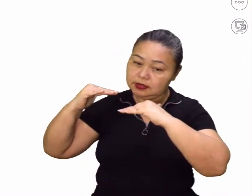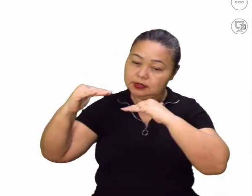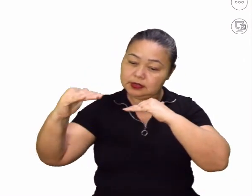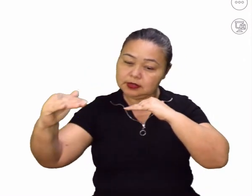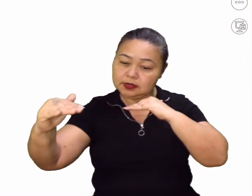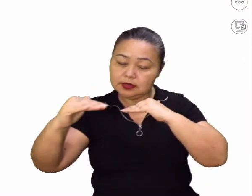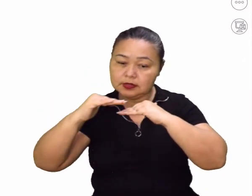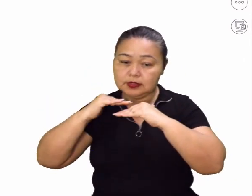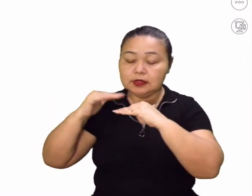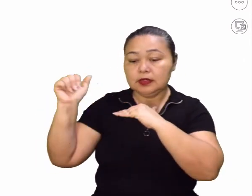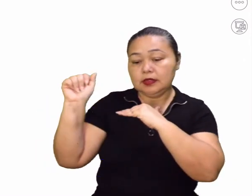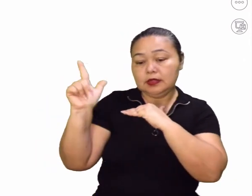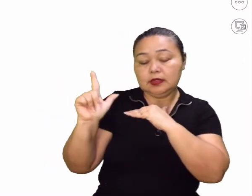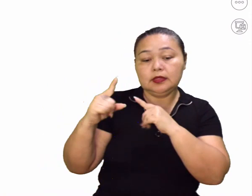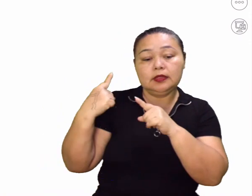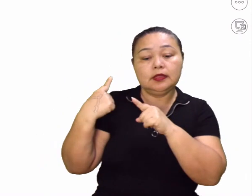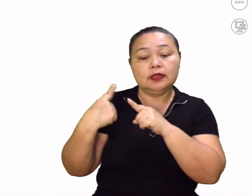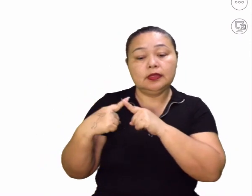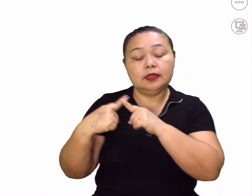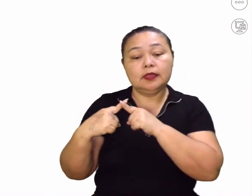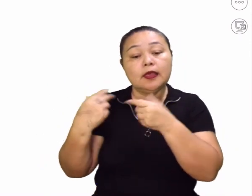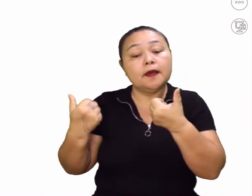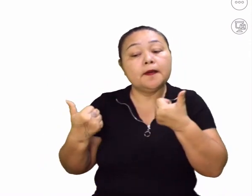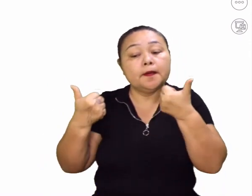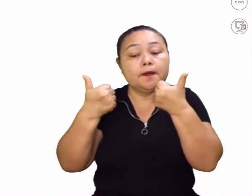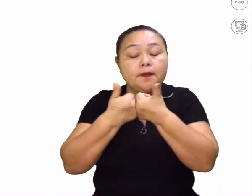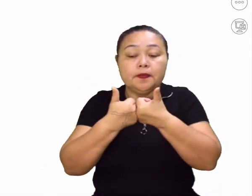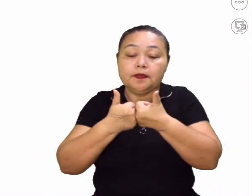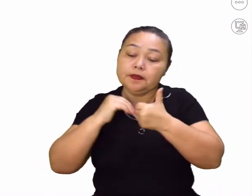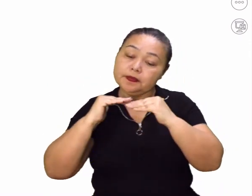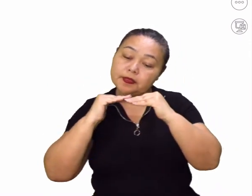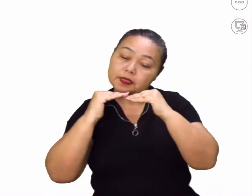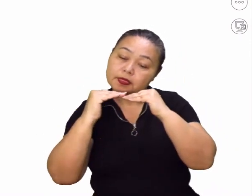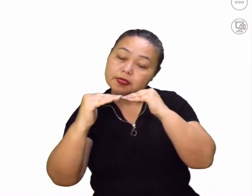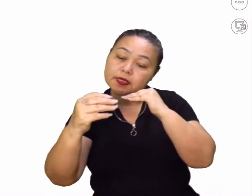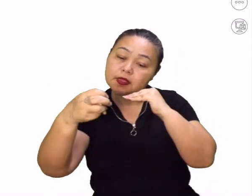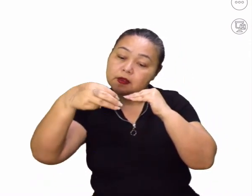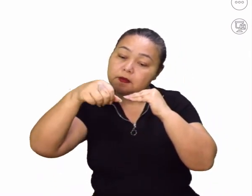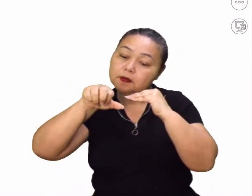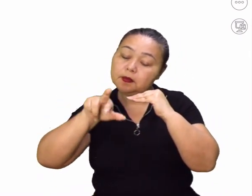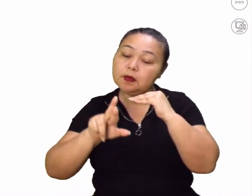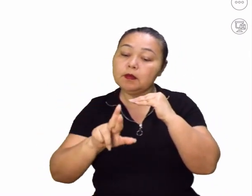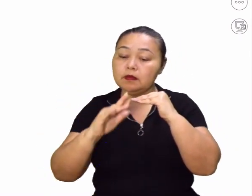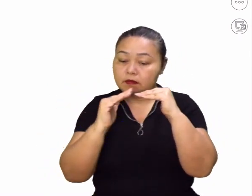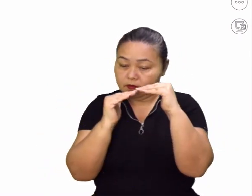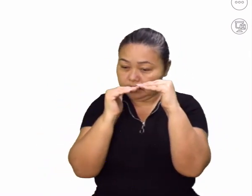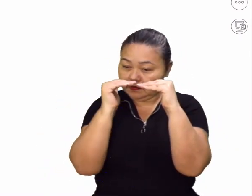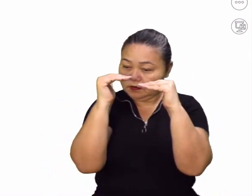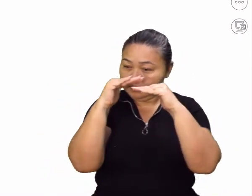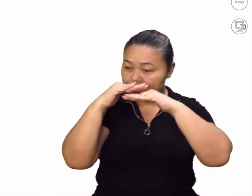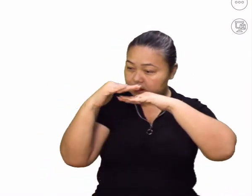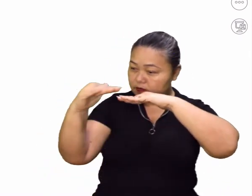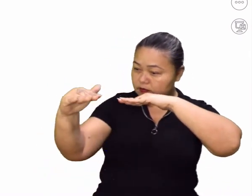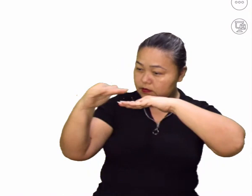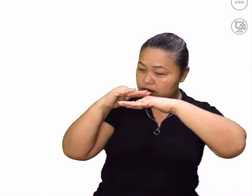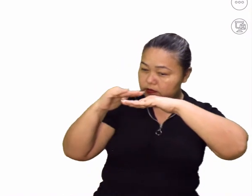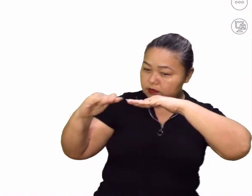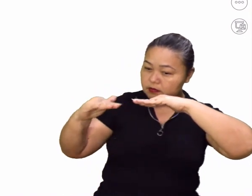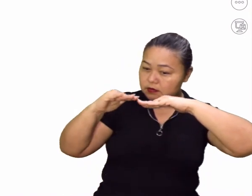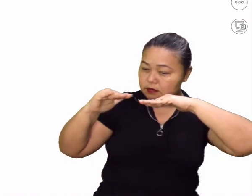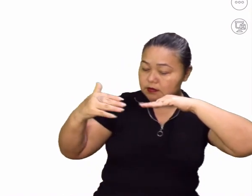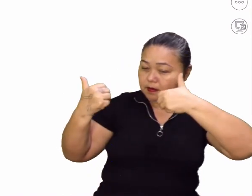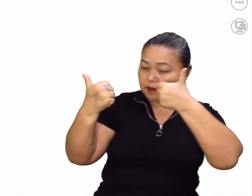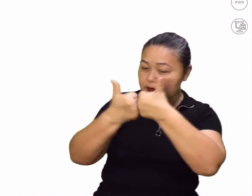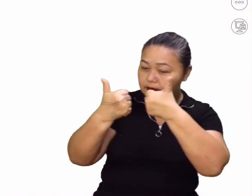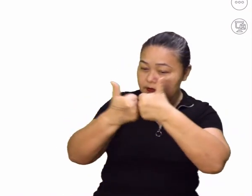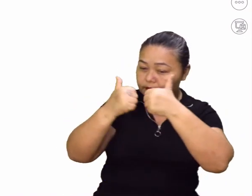ela está azul porque ela está próxima do nível do mar. Isso mesmo. Próximo da altitude, da altimetria do nível do mar. Exato.